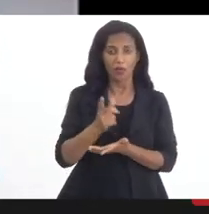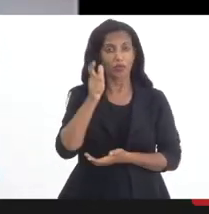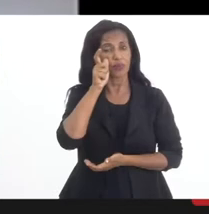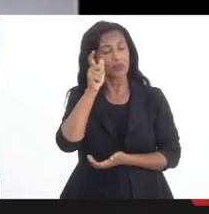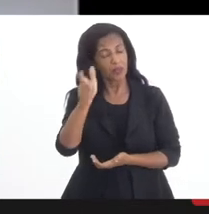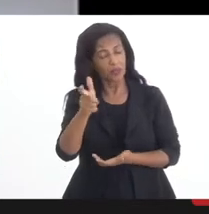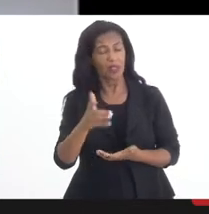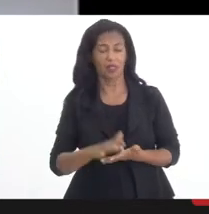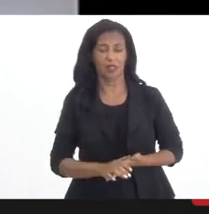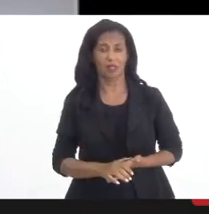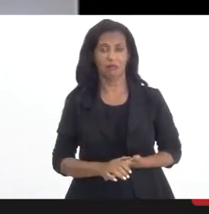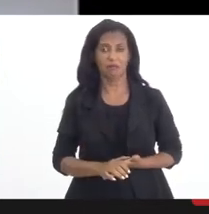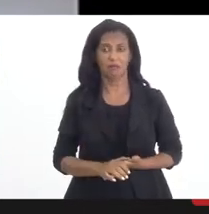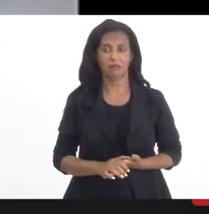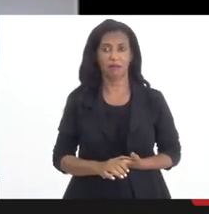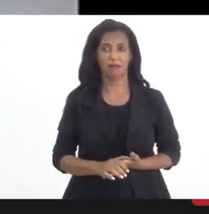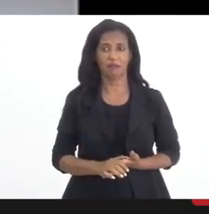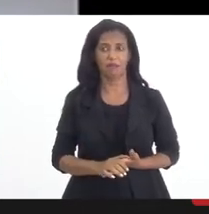né,